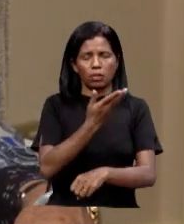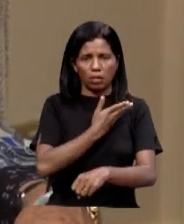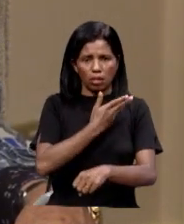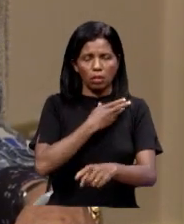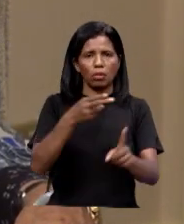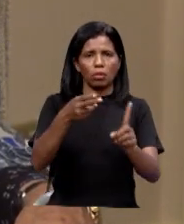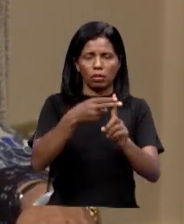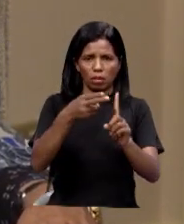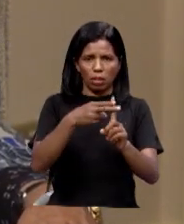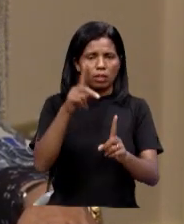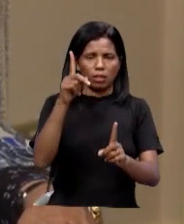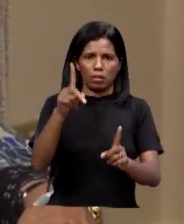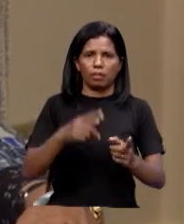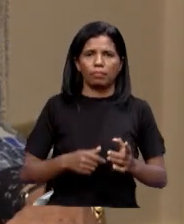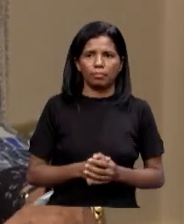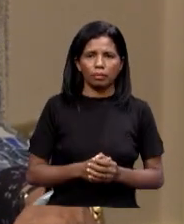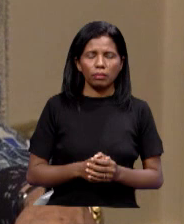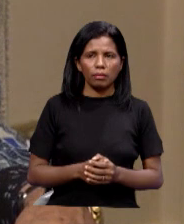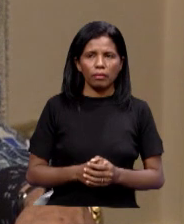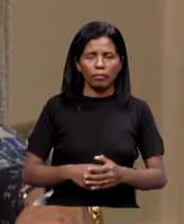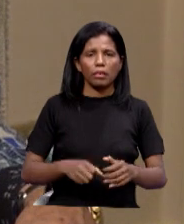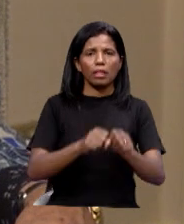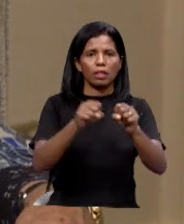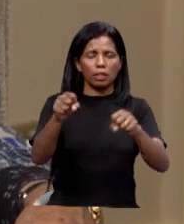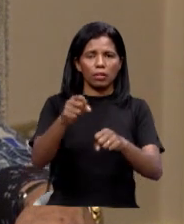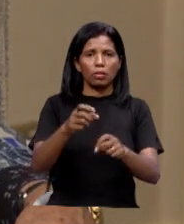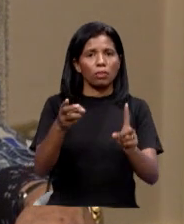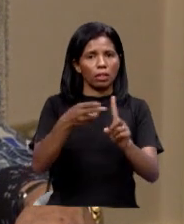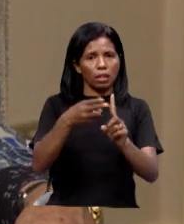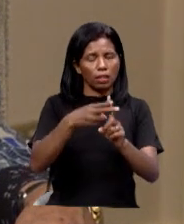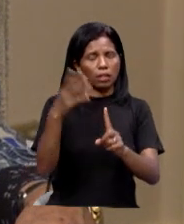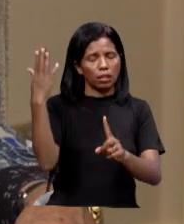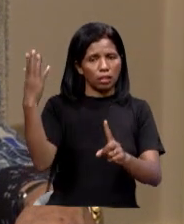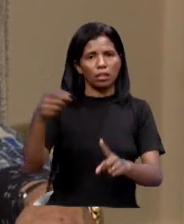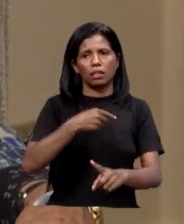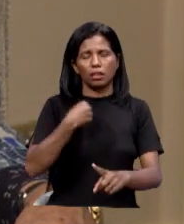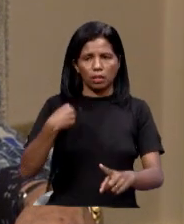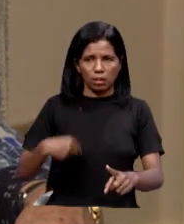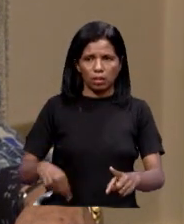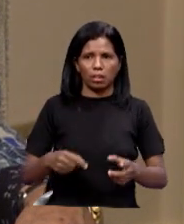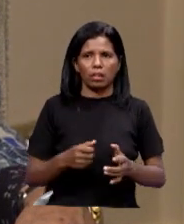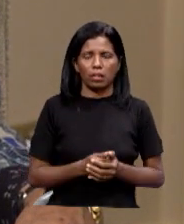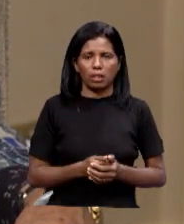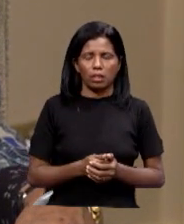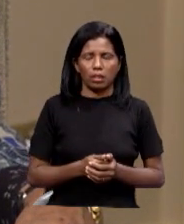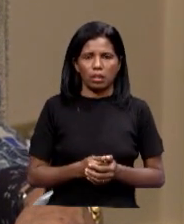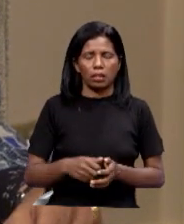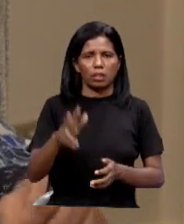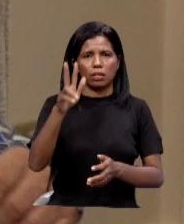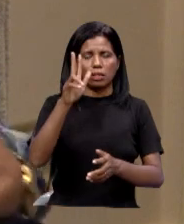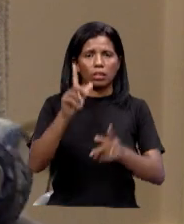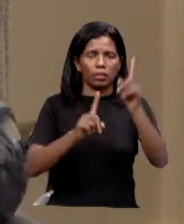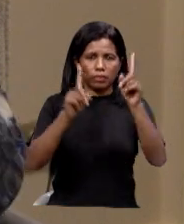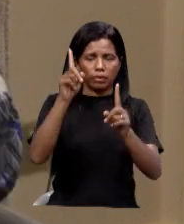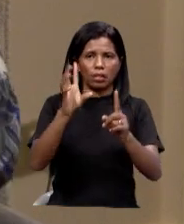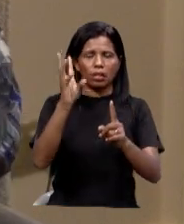hotel ida ia China, ia Shanghai, sir bolu 6 estrelas. Vai vai